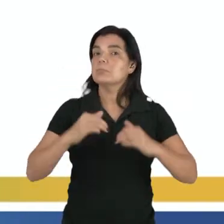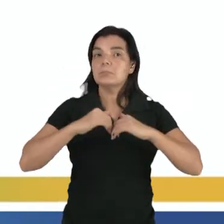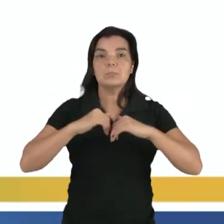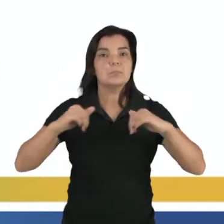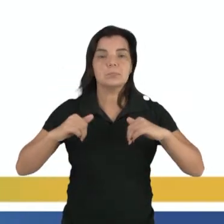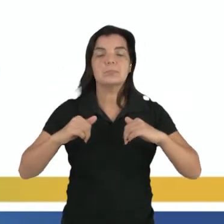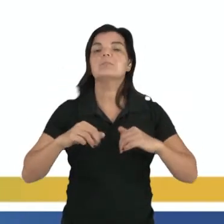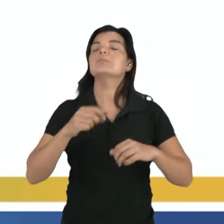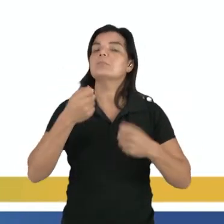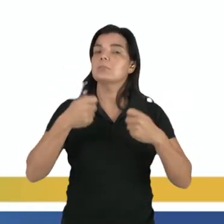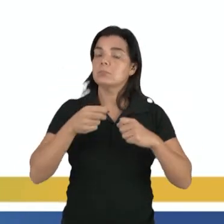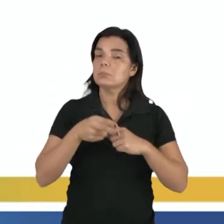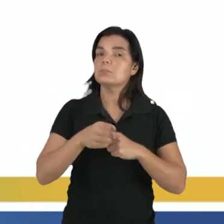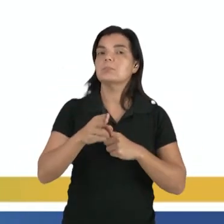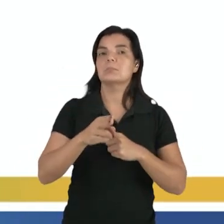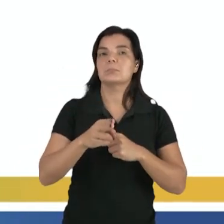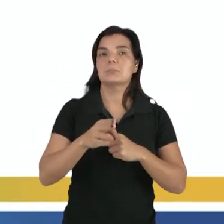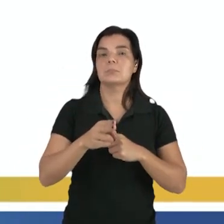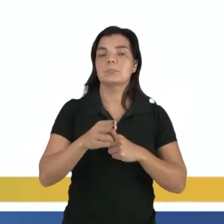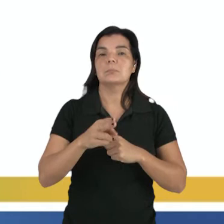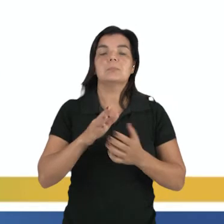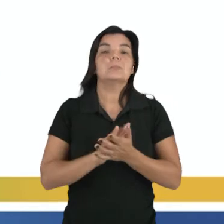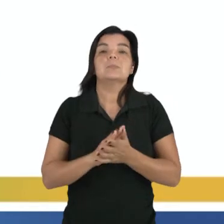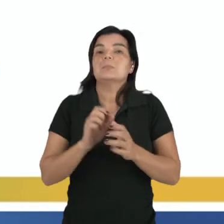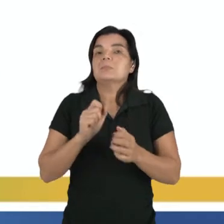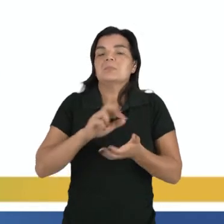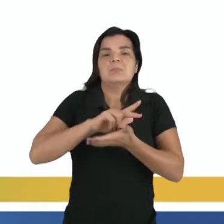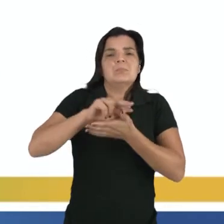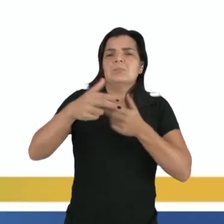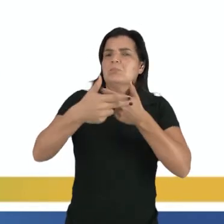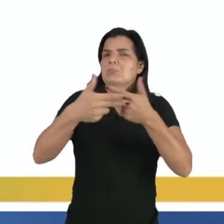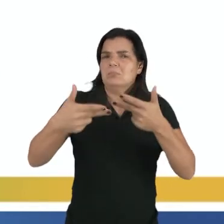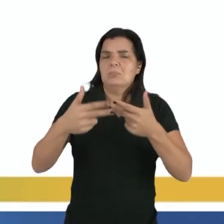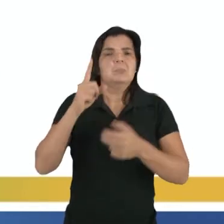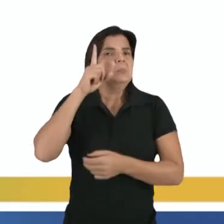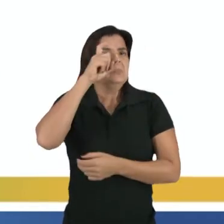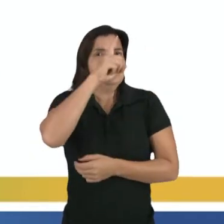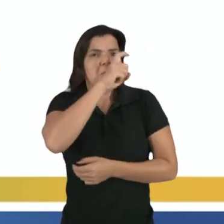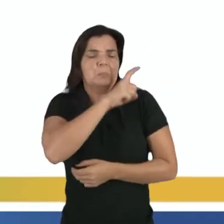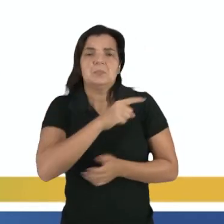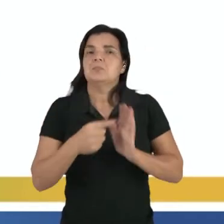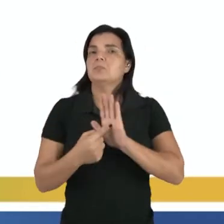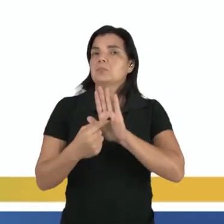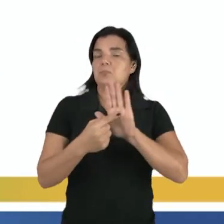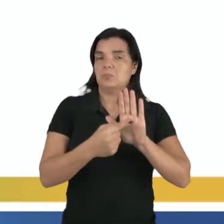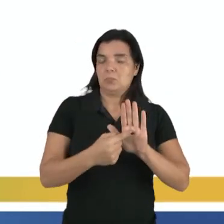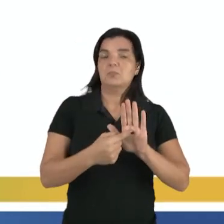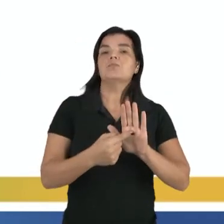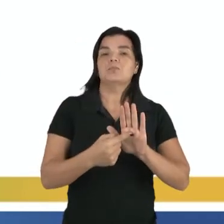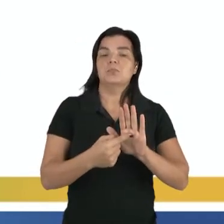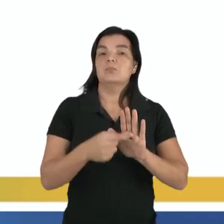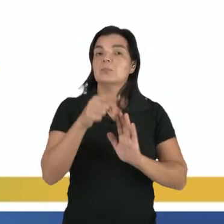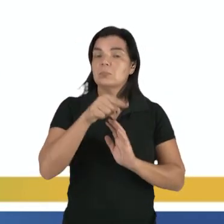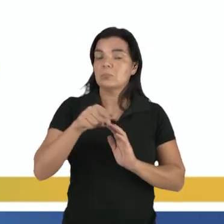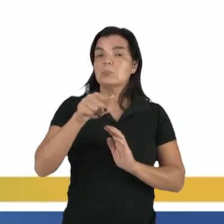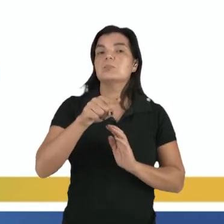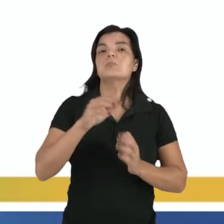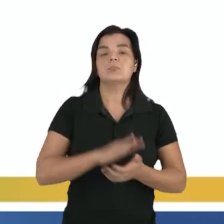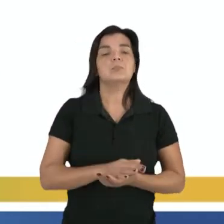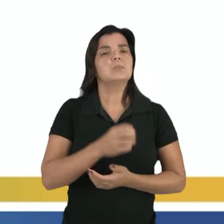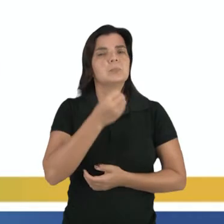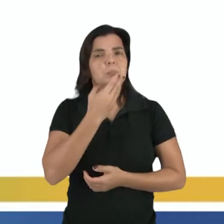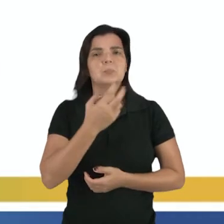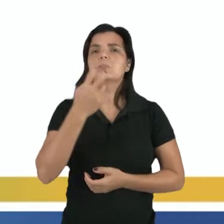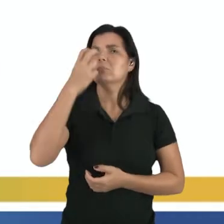não quebre isso. Você não precisa falar de várias coisas difíceis e mostrar que